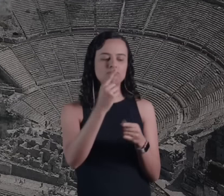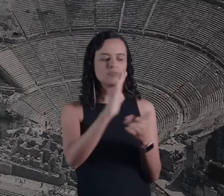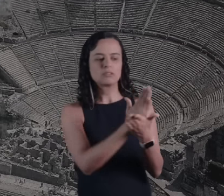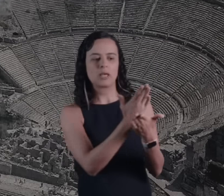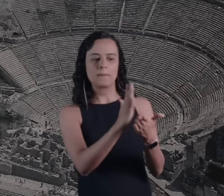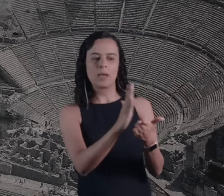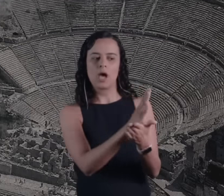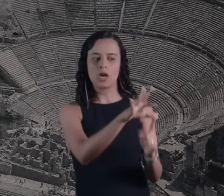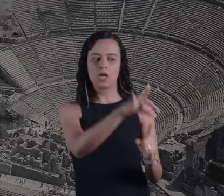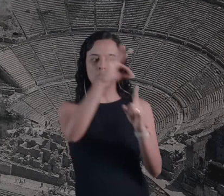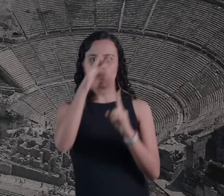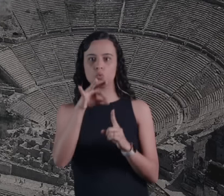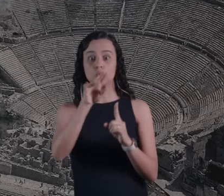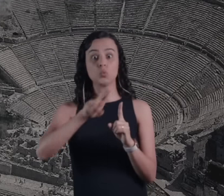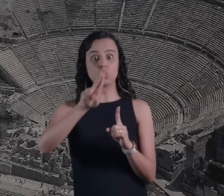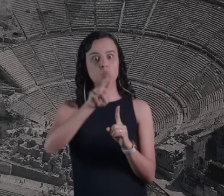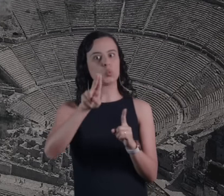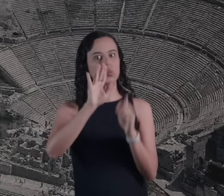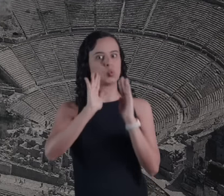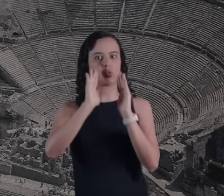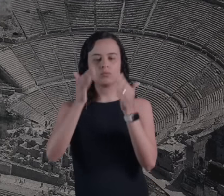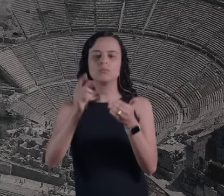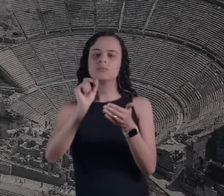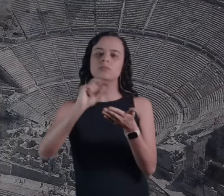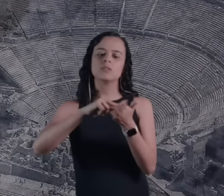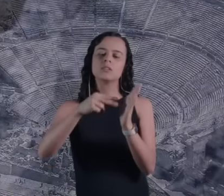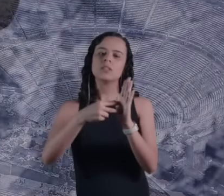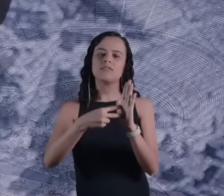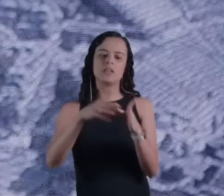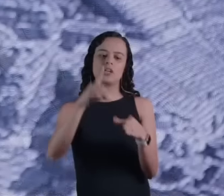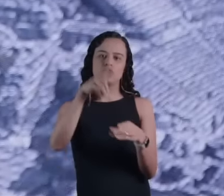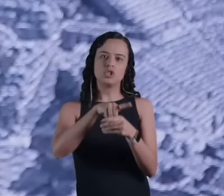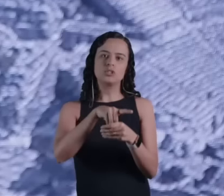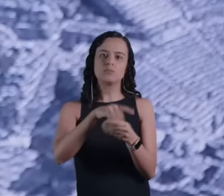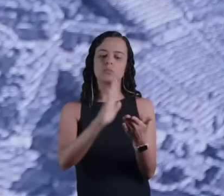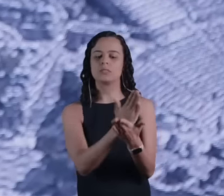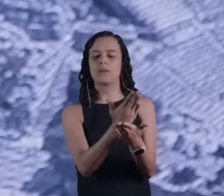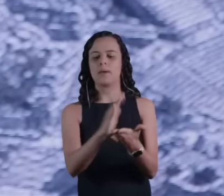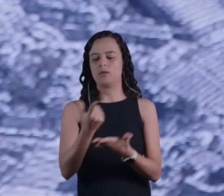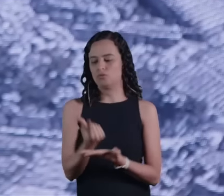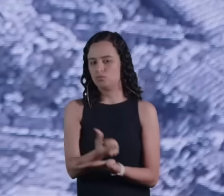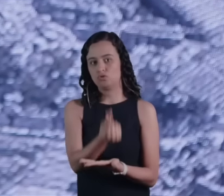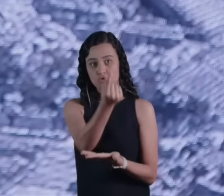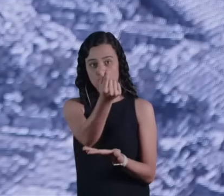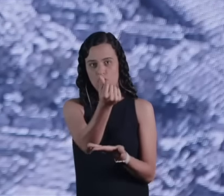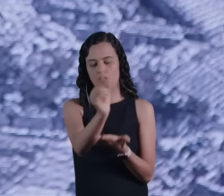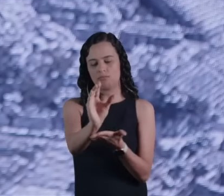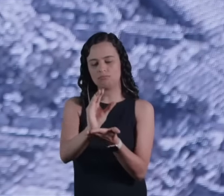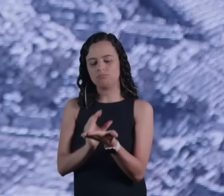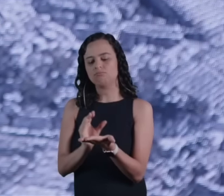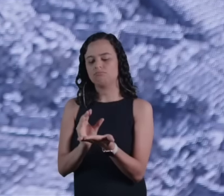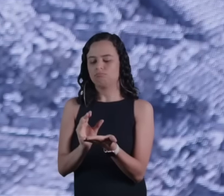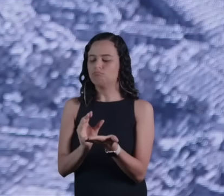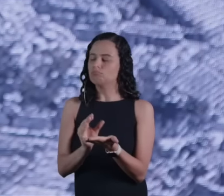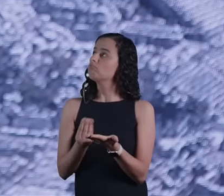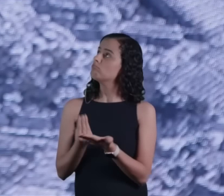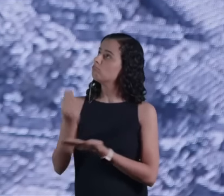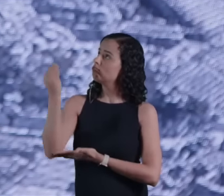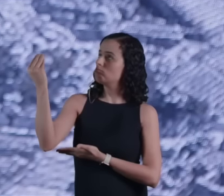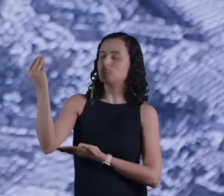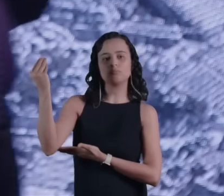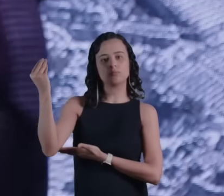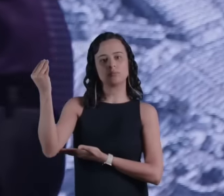O que significa santificar o meu dízimo? É eu separar o dízimo inteiro e dar para Deus.